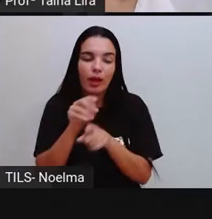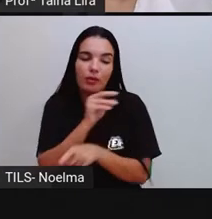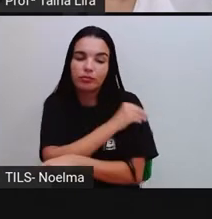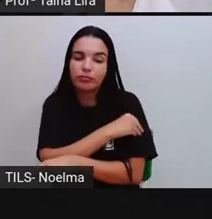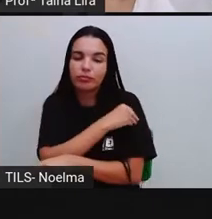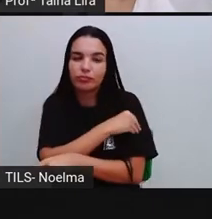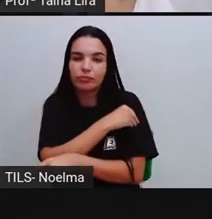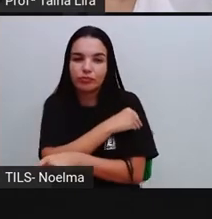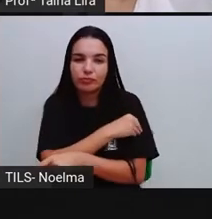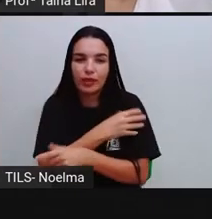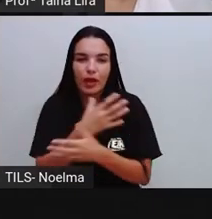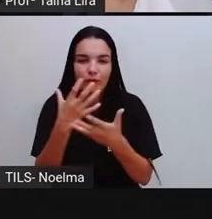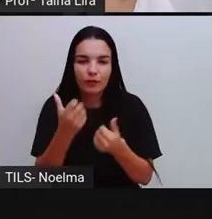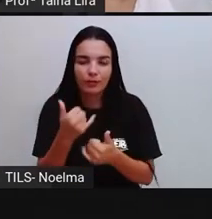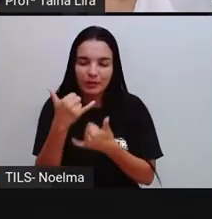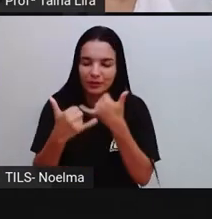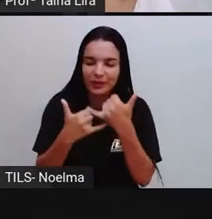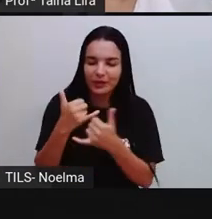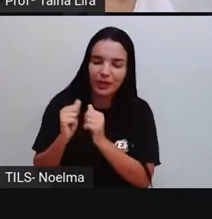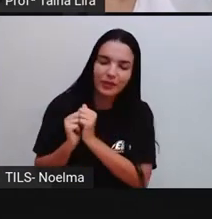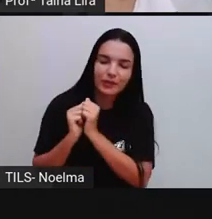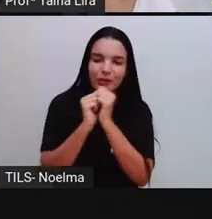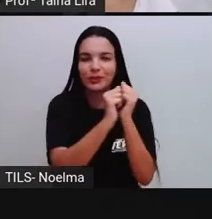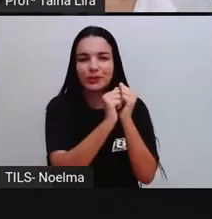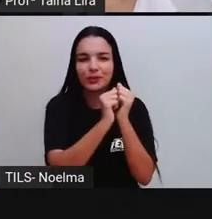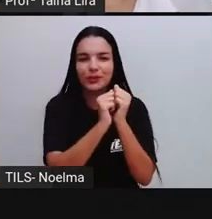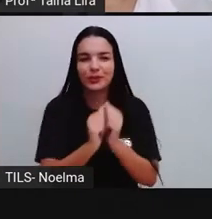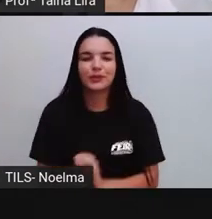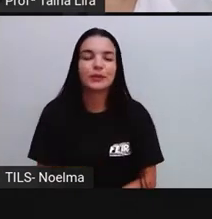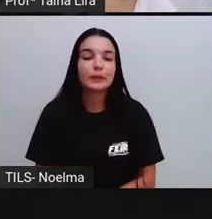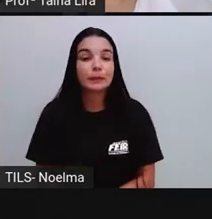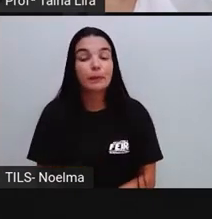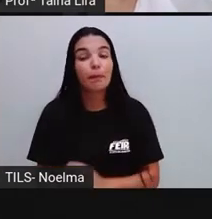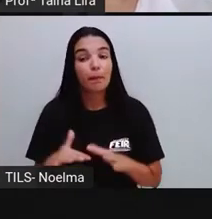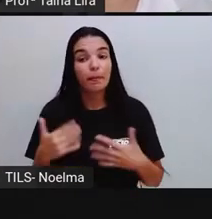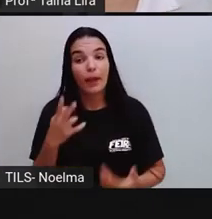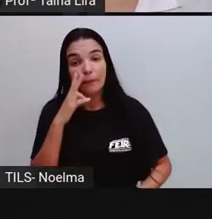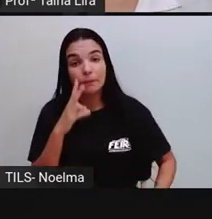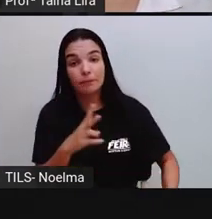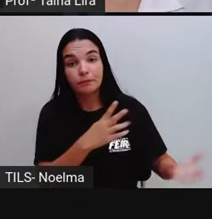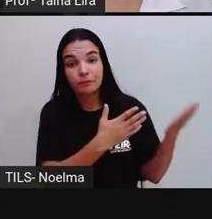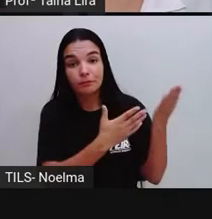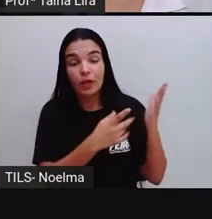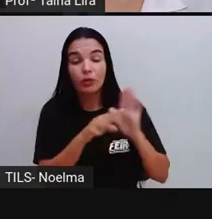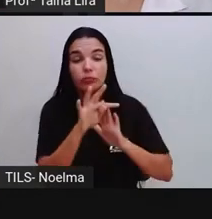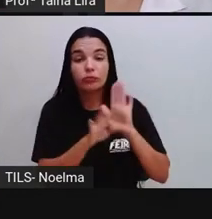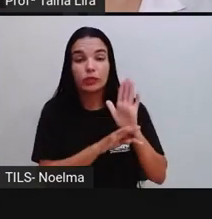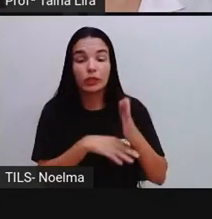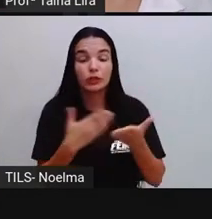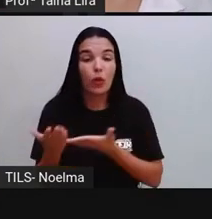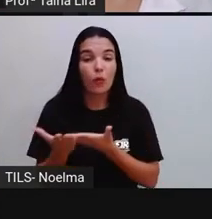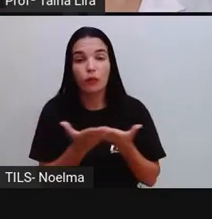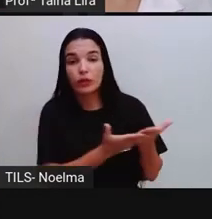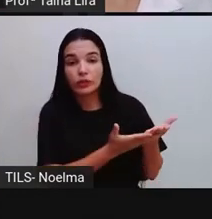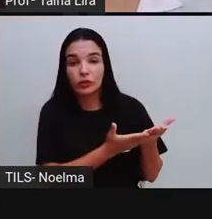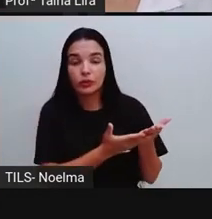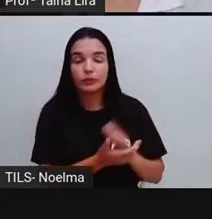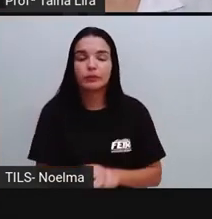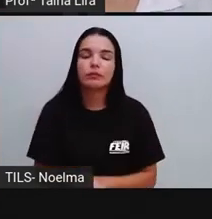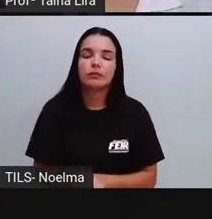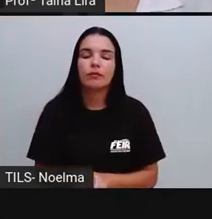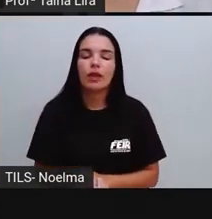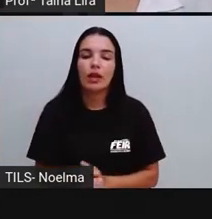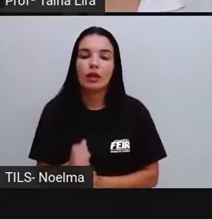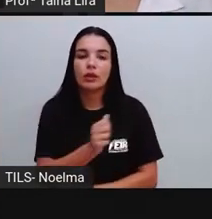em gel. Vamos nos divertir juntos. Então, esse é o convite,